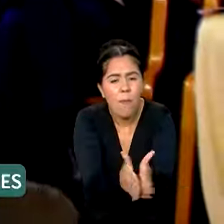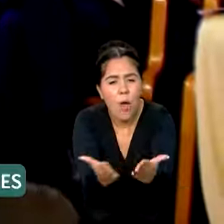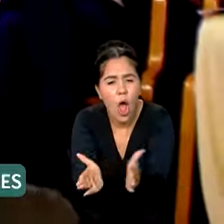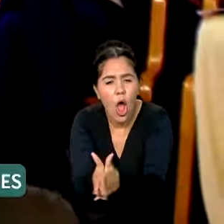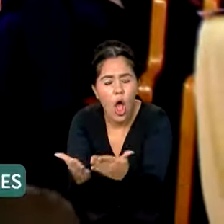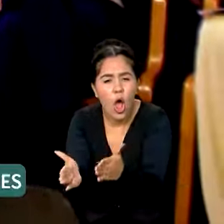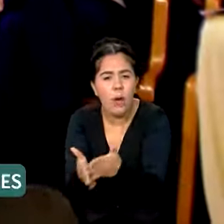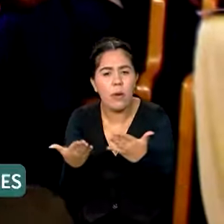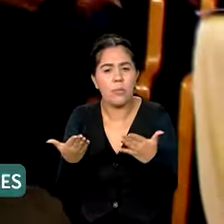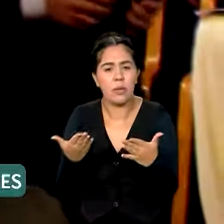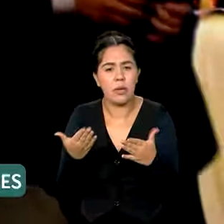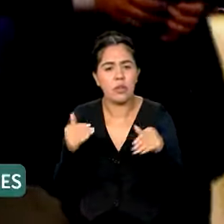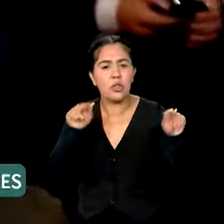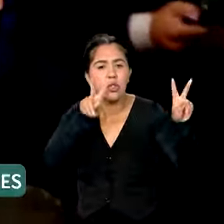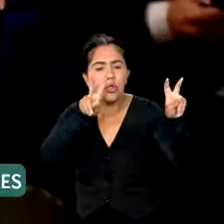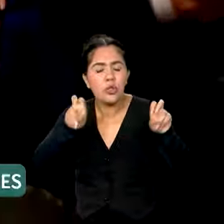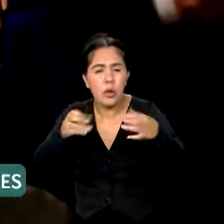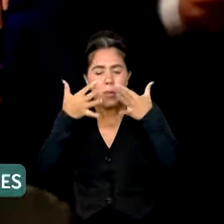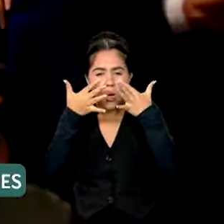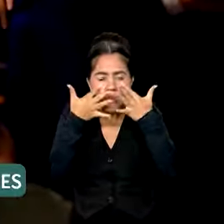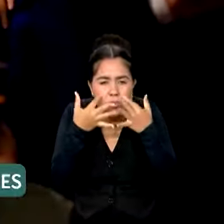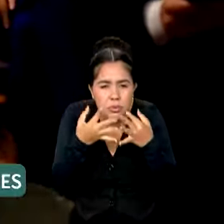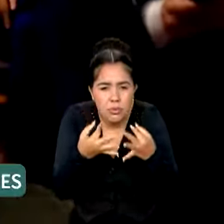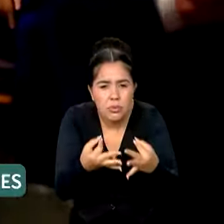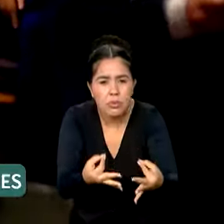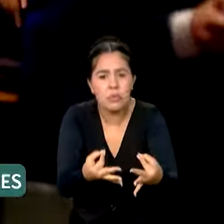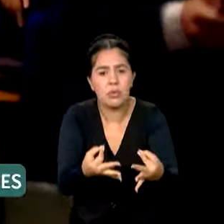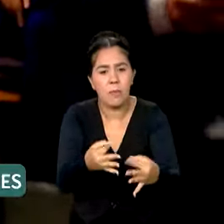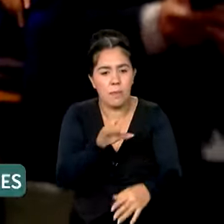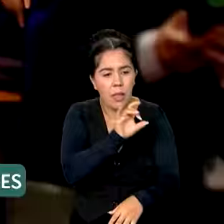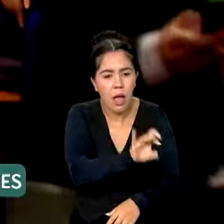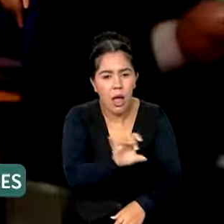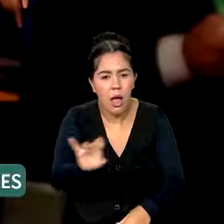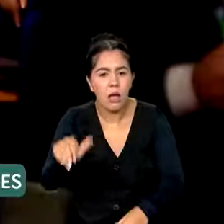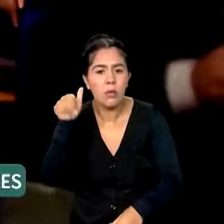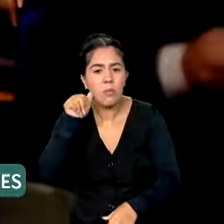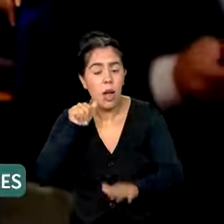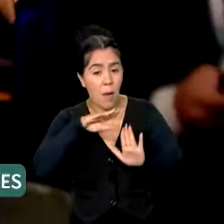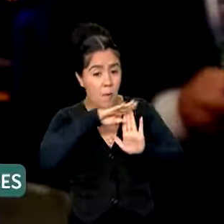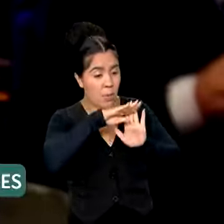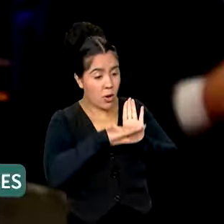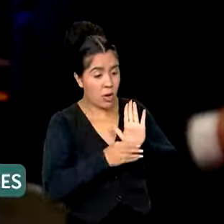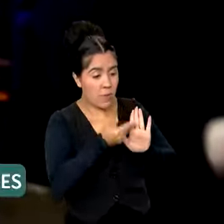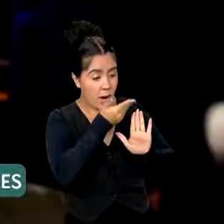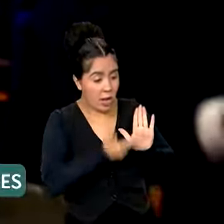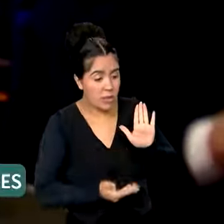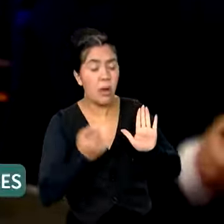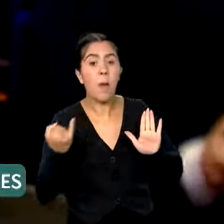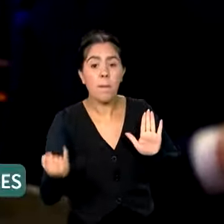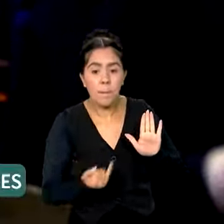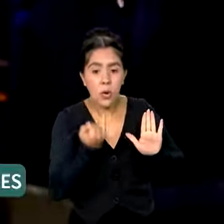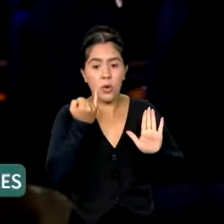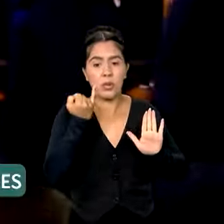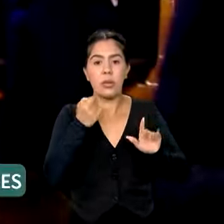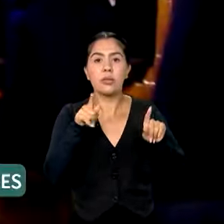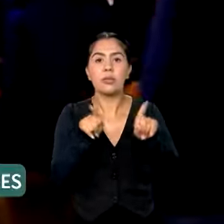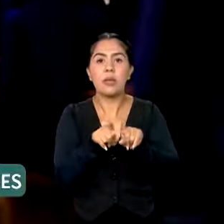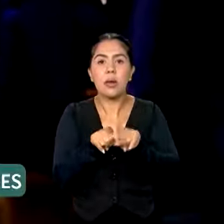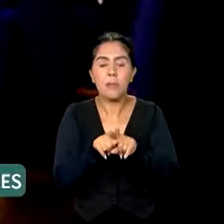coisa da questão do cuidado, do tempo das mulheres, e um programa importante de produção de gás,